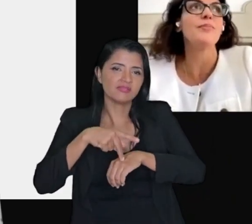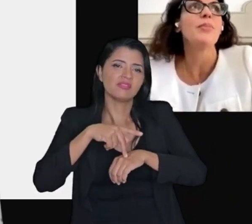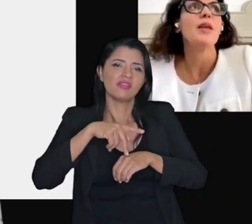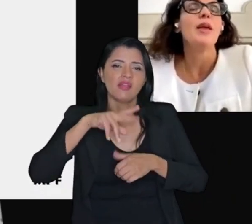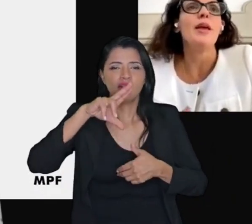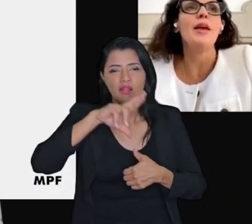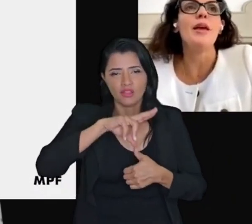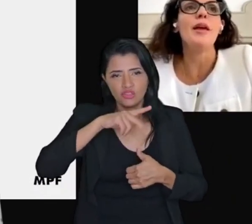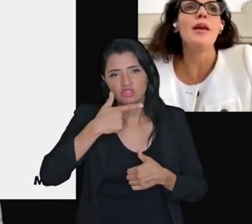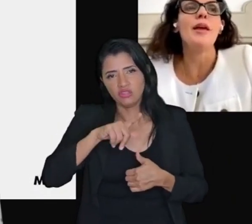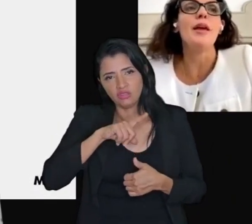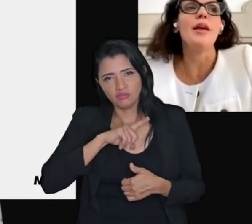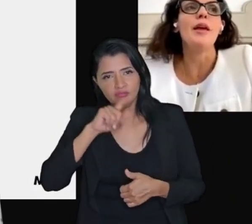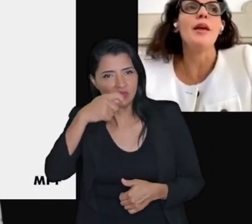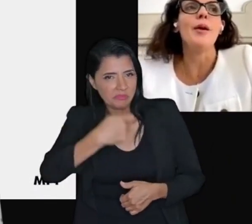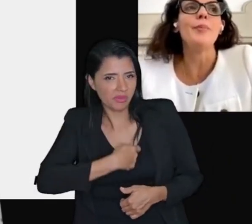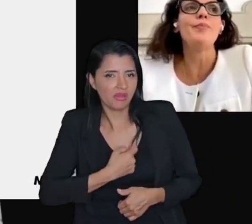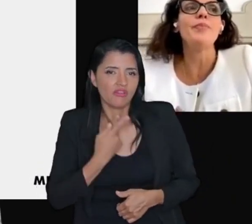Hispânicos.